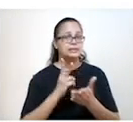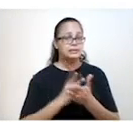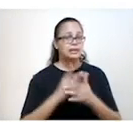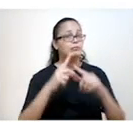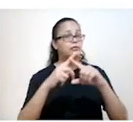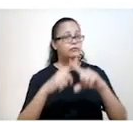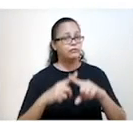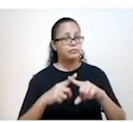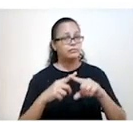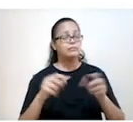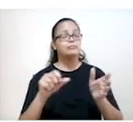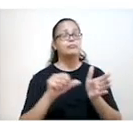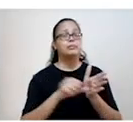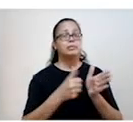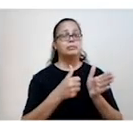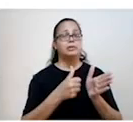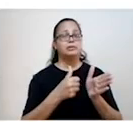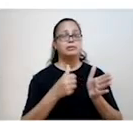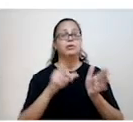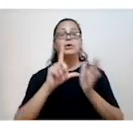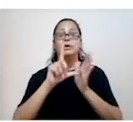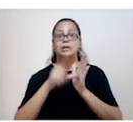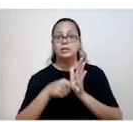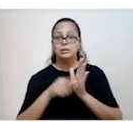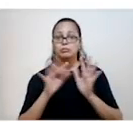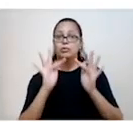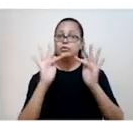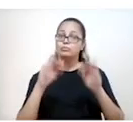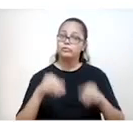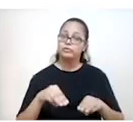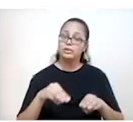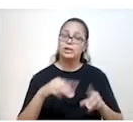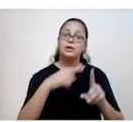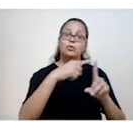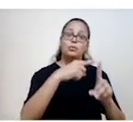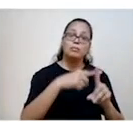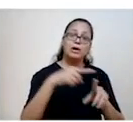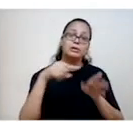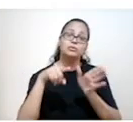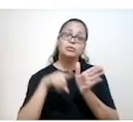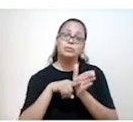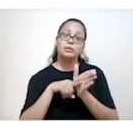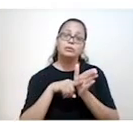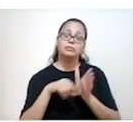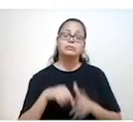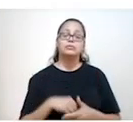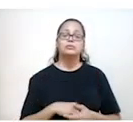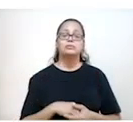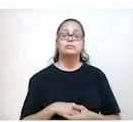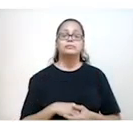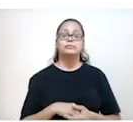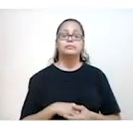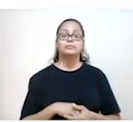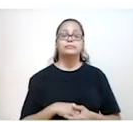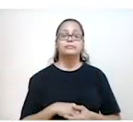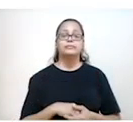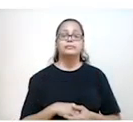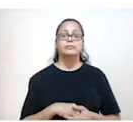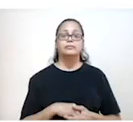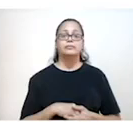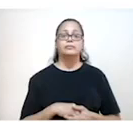e dividir primeiro. Deixa para o final mais e menos. Então, por isso que fez 2,50 vezes 7 primeiro. Dá